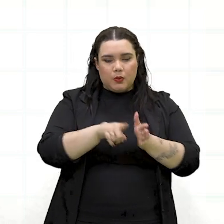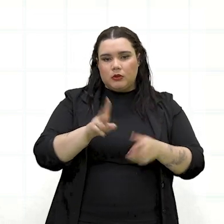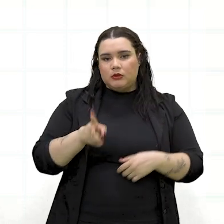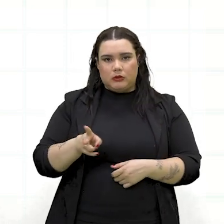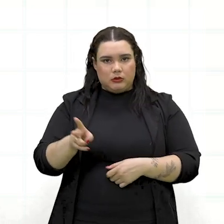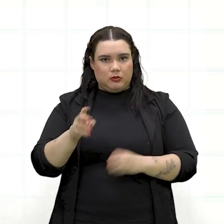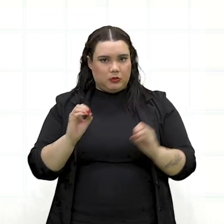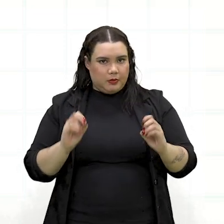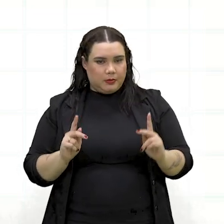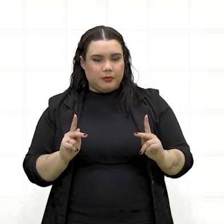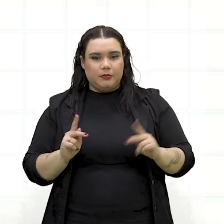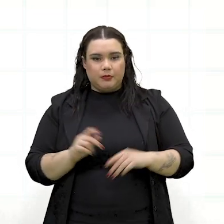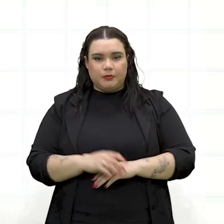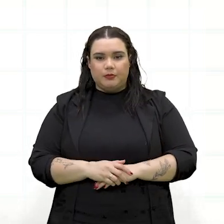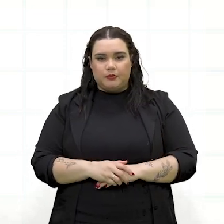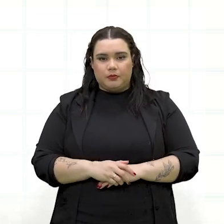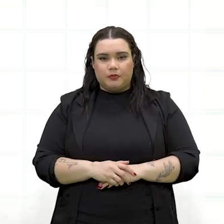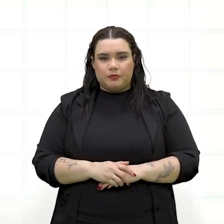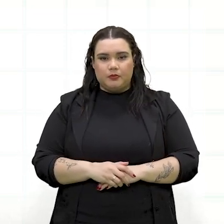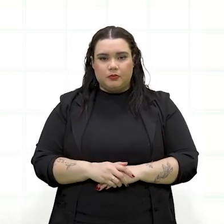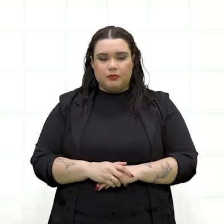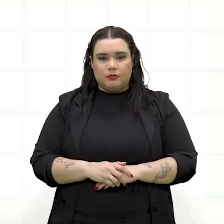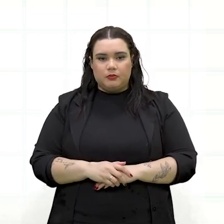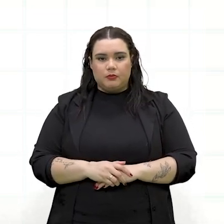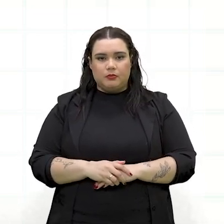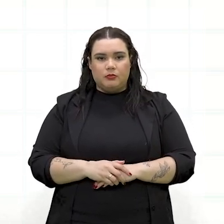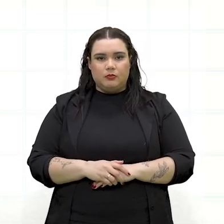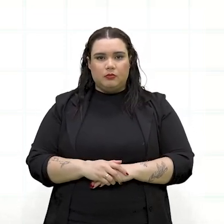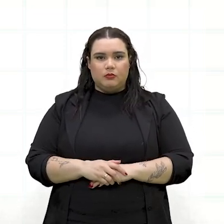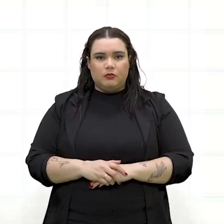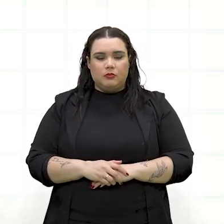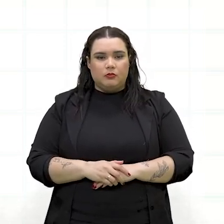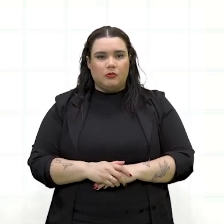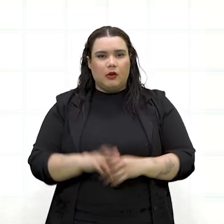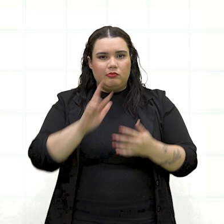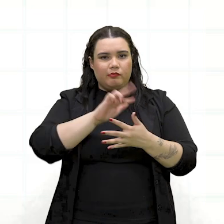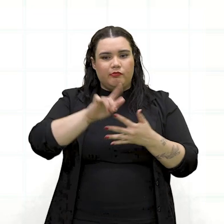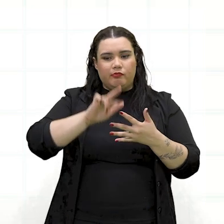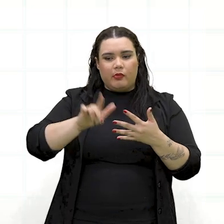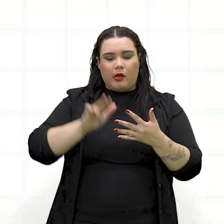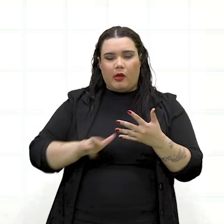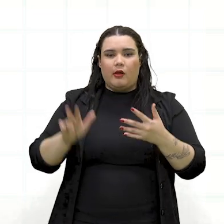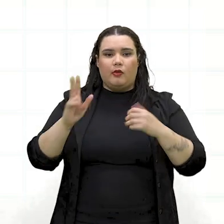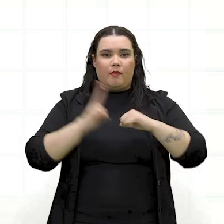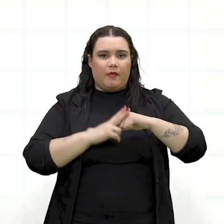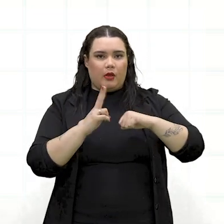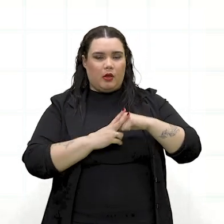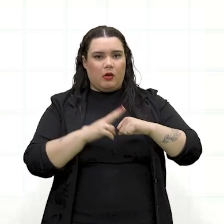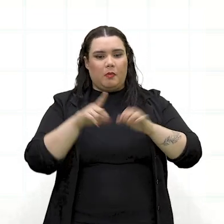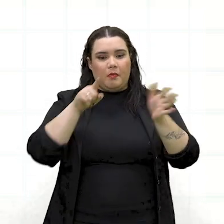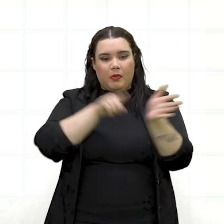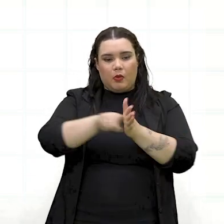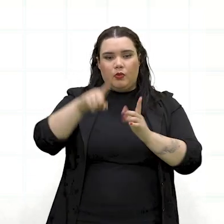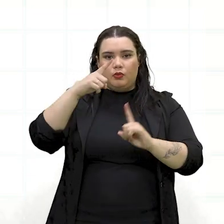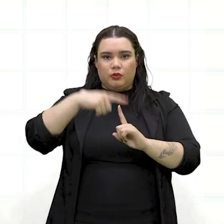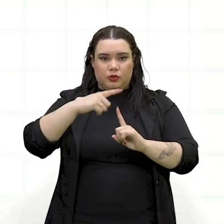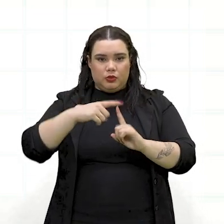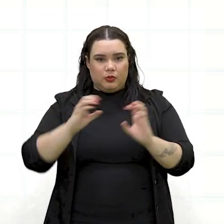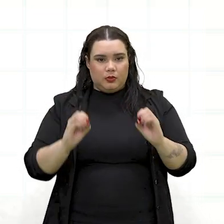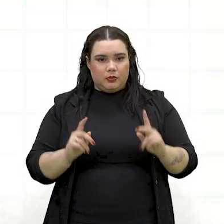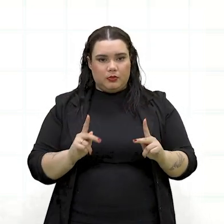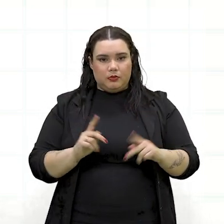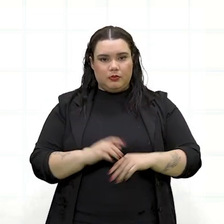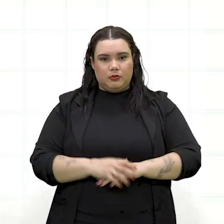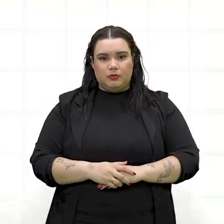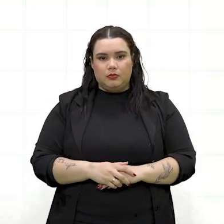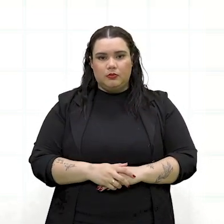vezes, tá bom? Can I have? Can you? Tá? Usem aí a forma interrogativa do can.